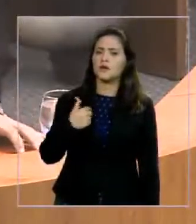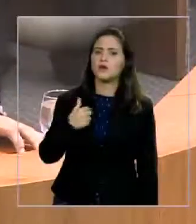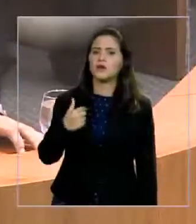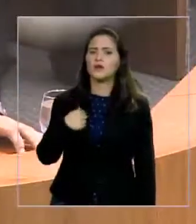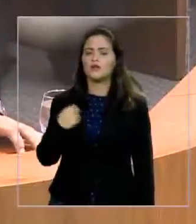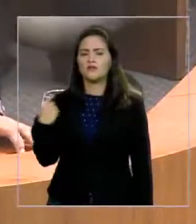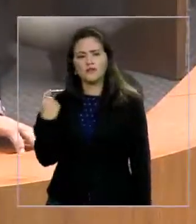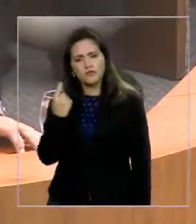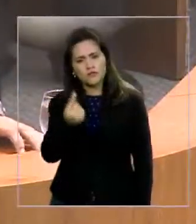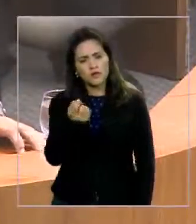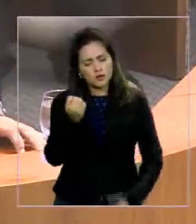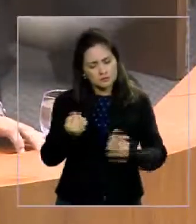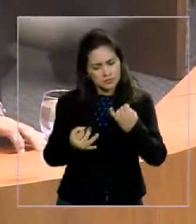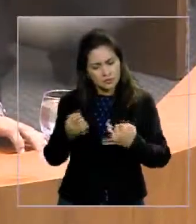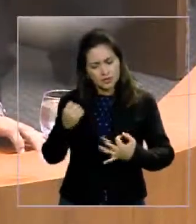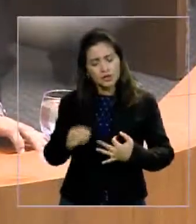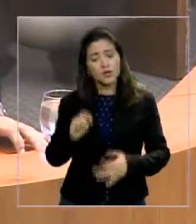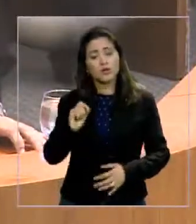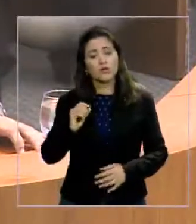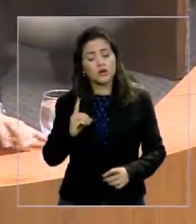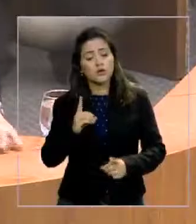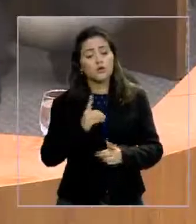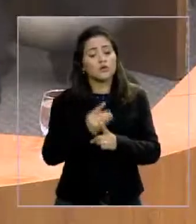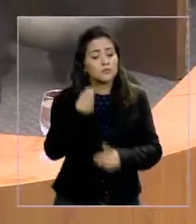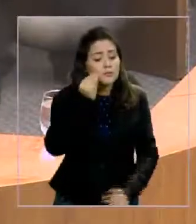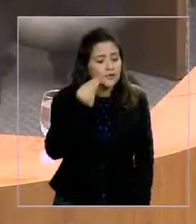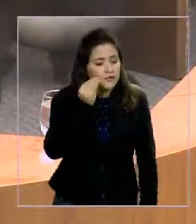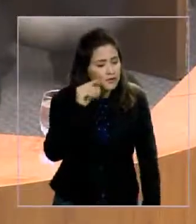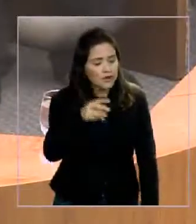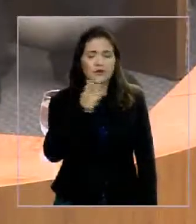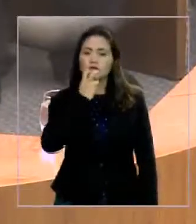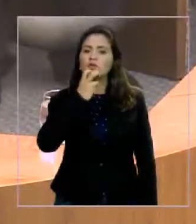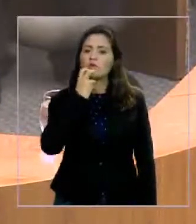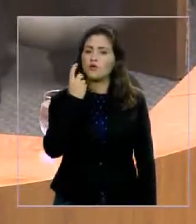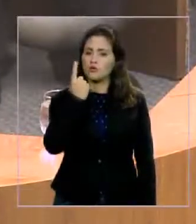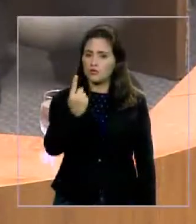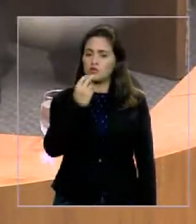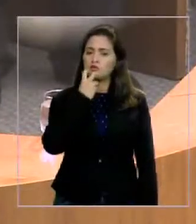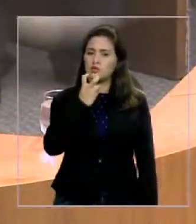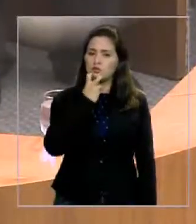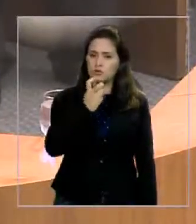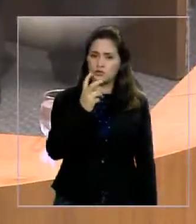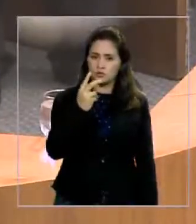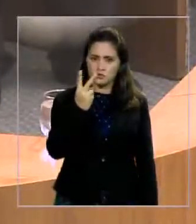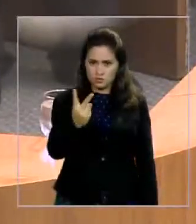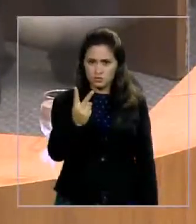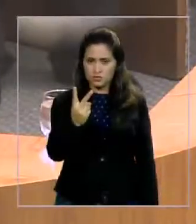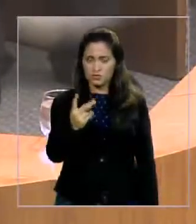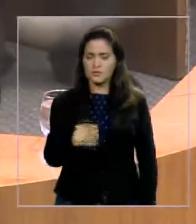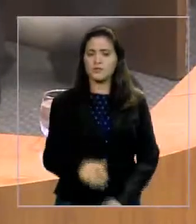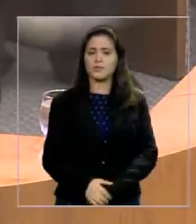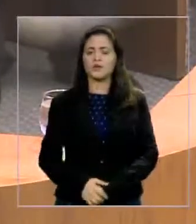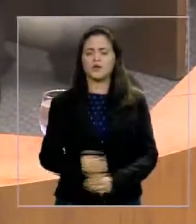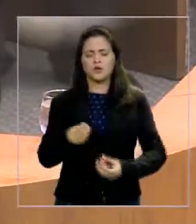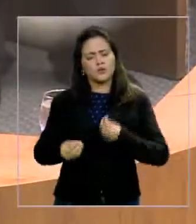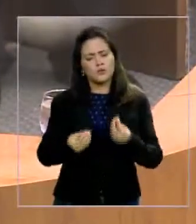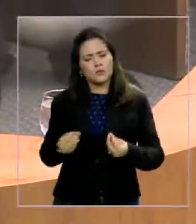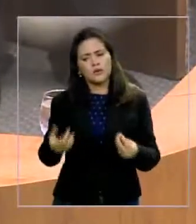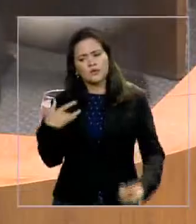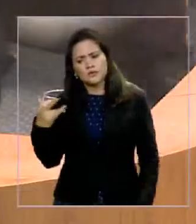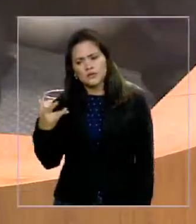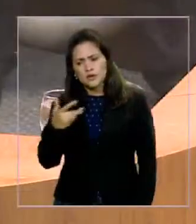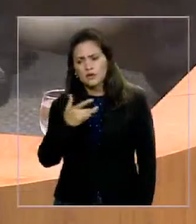impressões sobre o Socorrão 1 e sobre o Socorrão 2. Sobre a saúde que nós temos em São Luís. Nós